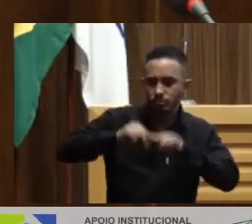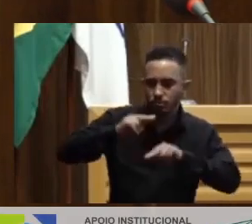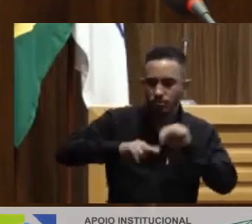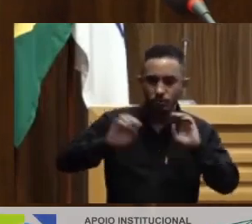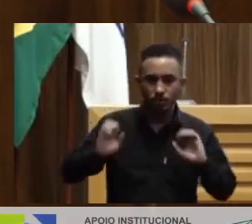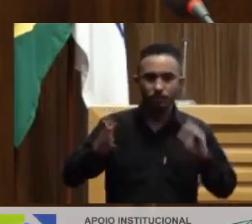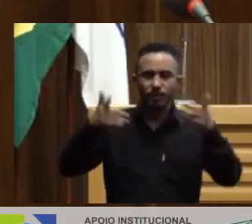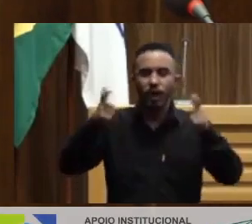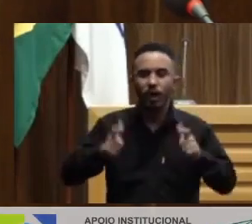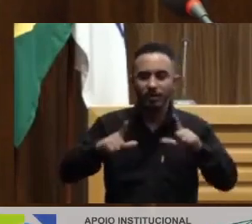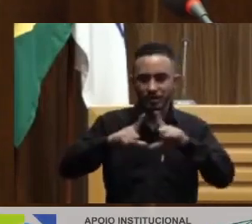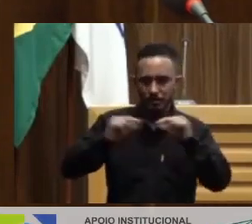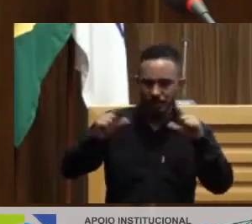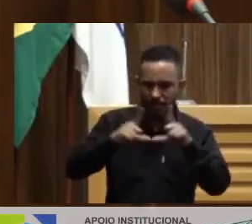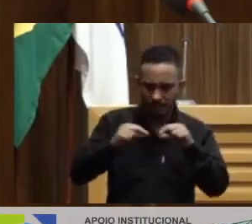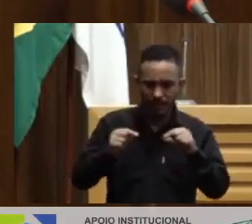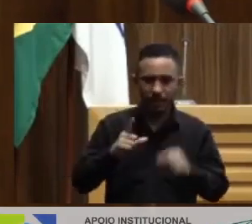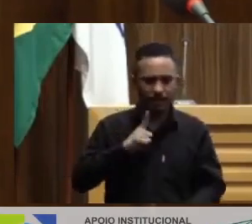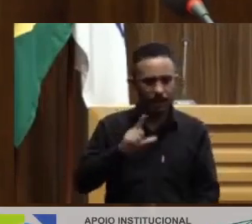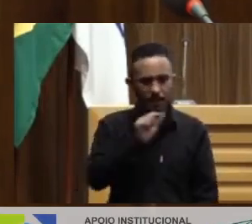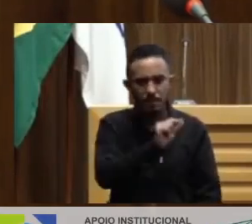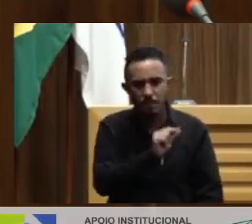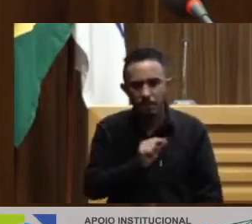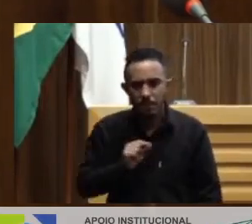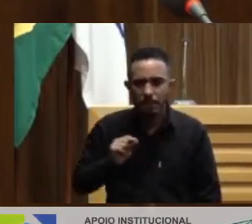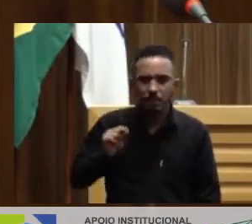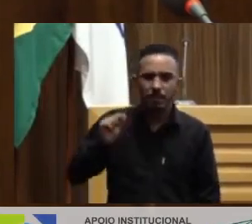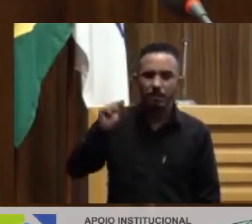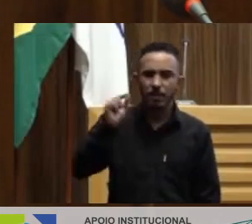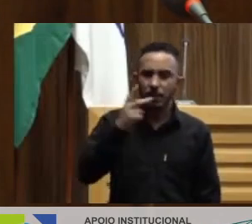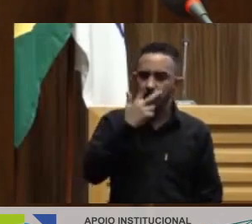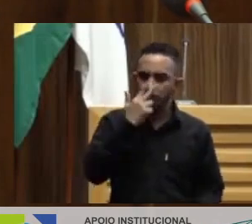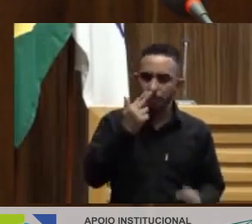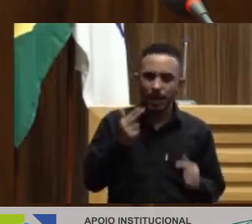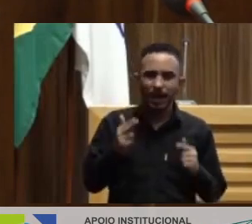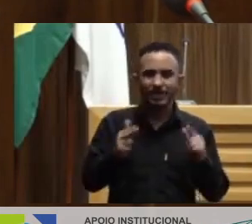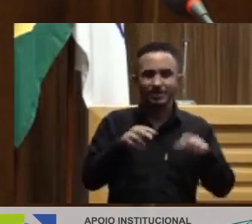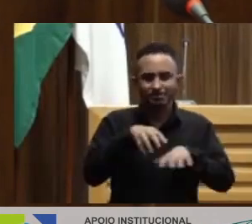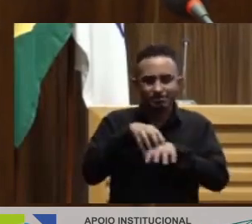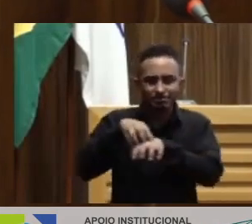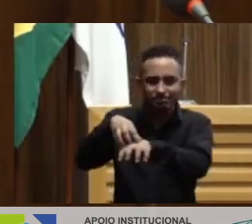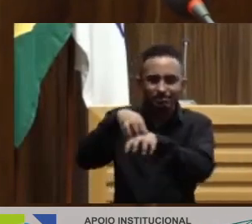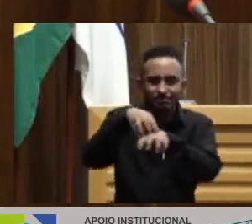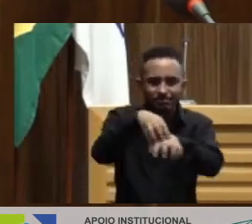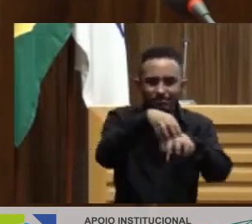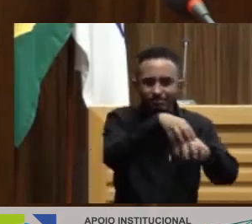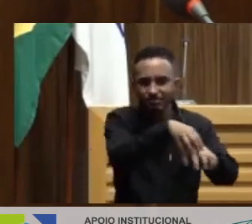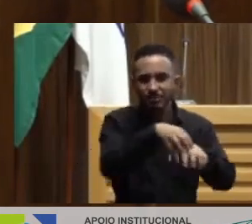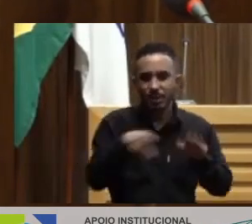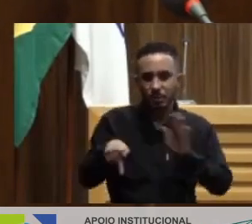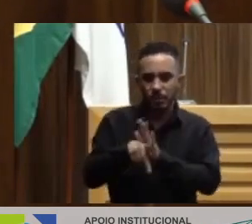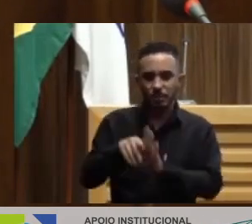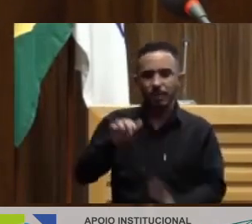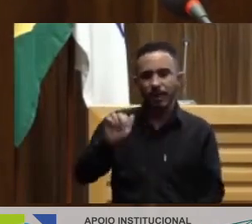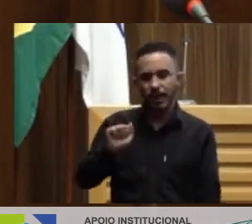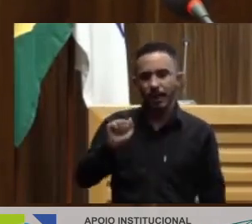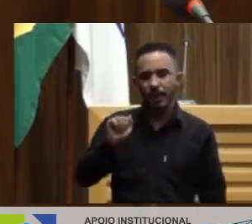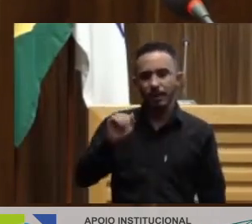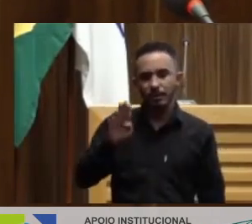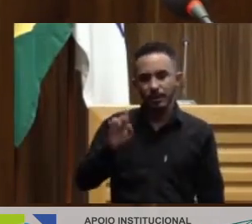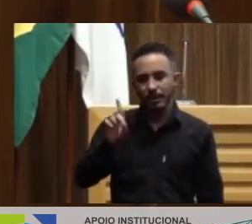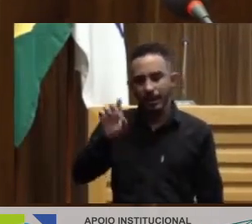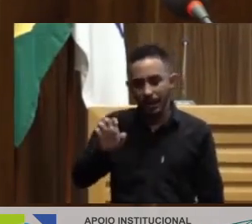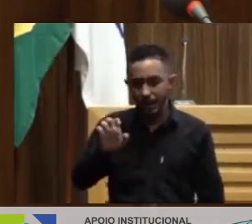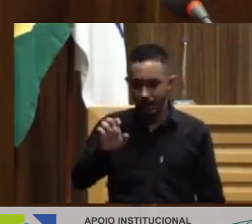em Brasília, ou seja, faremos uma espécie de roadshow aí da ABDE, junto com o